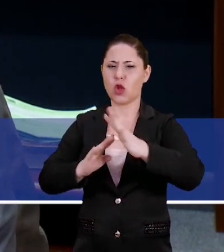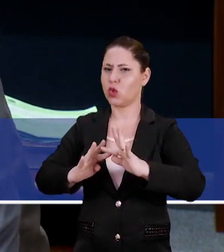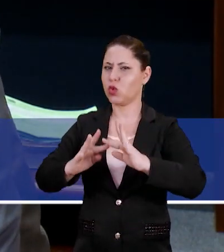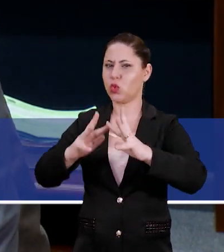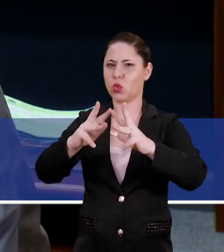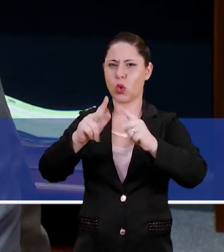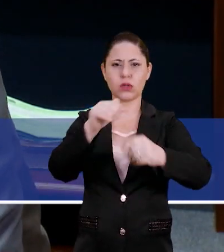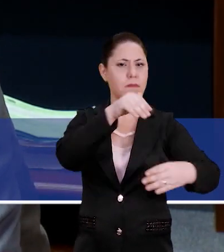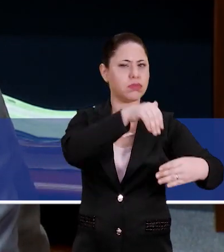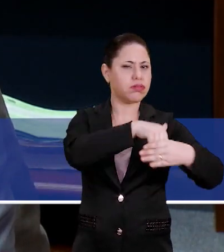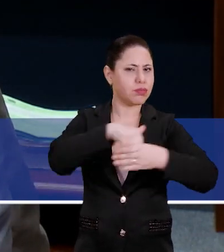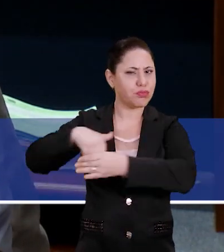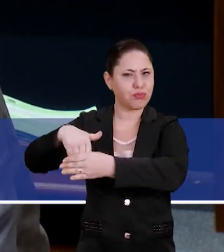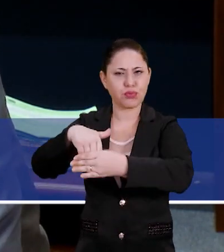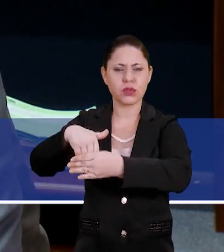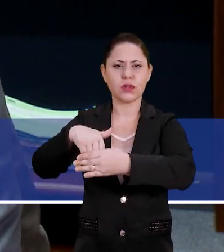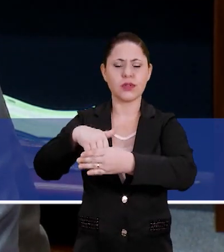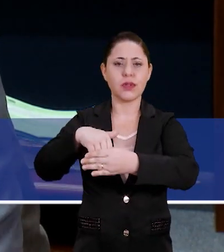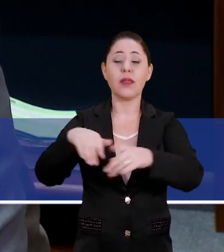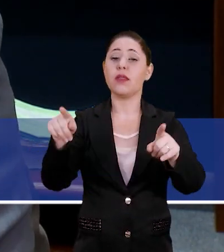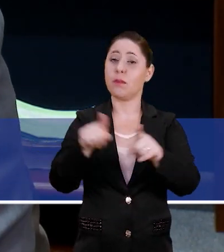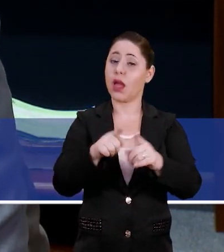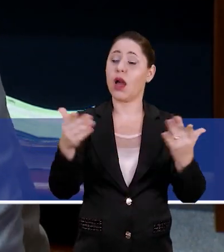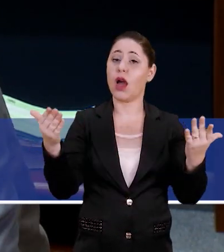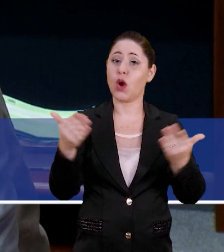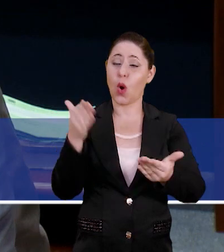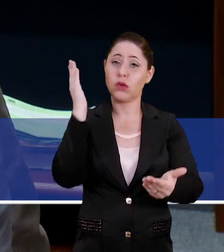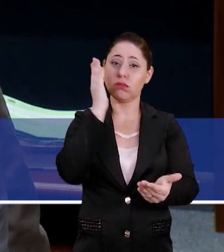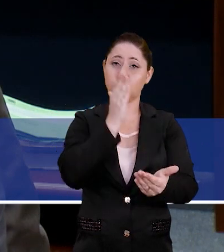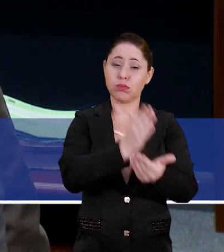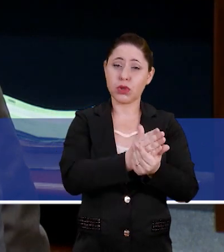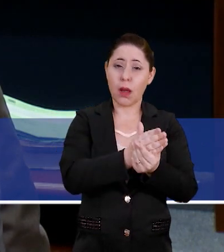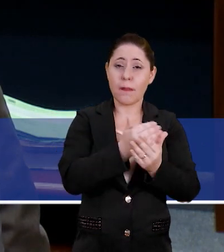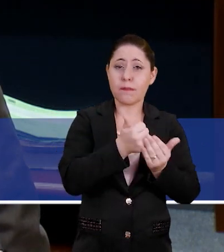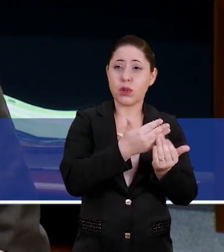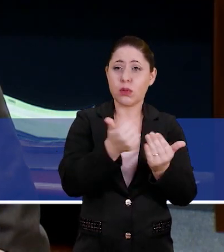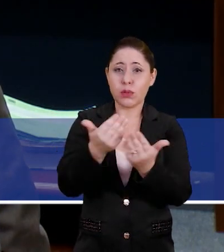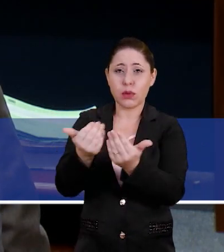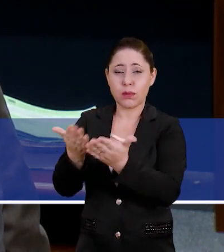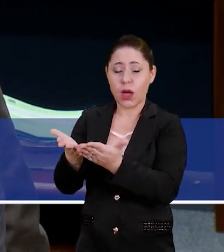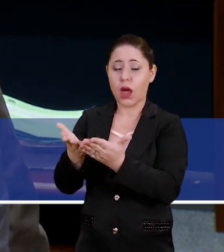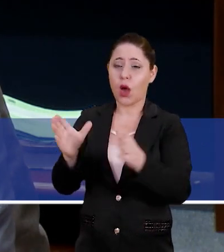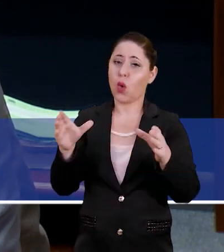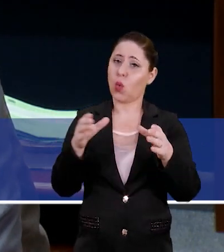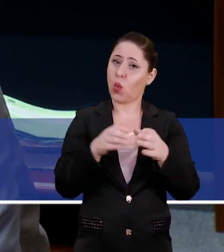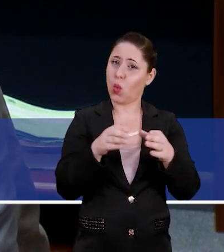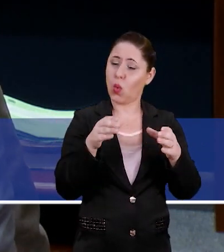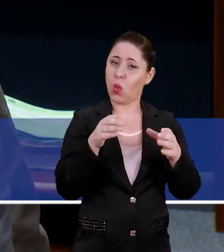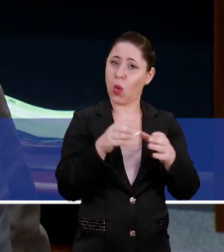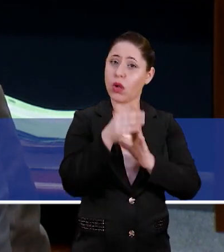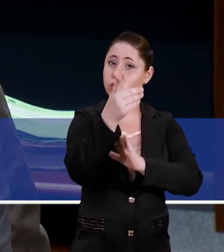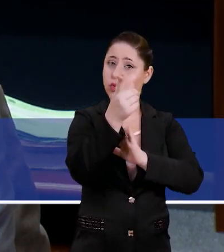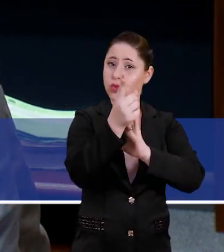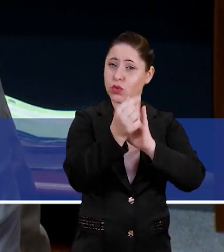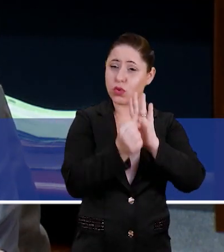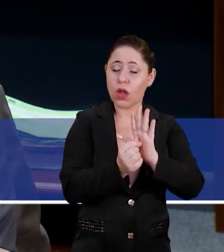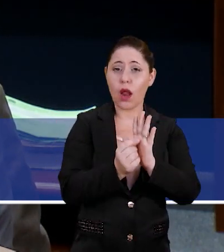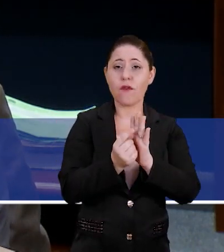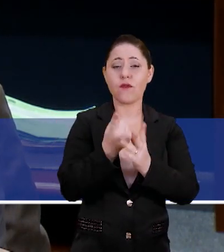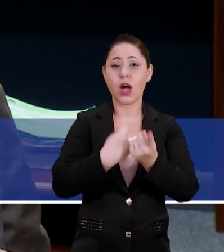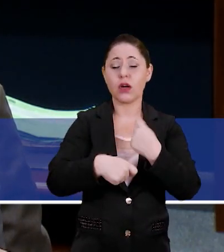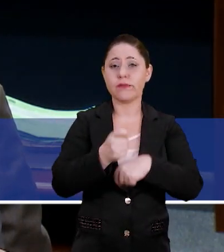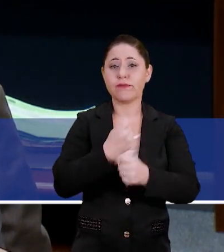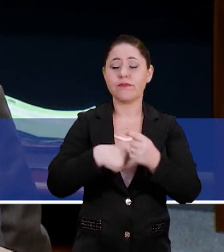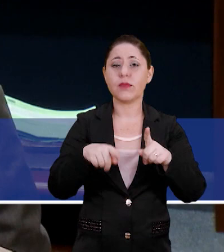metas, todas aprovadas, e agora encaminha-se para a Comissão de Orçamento